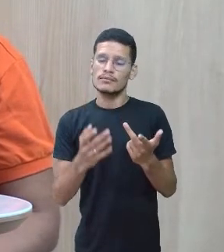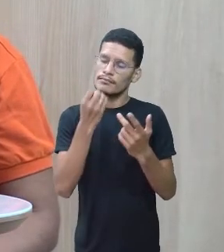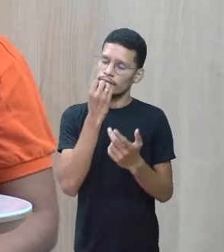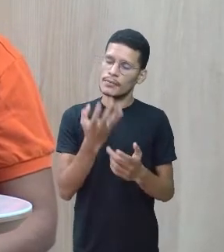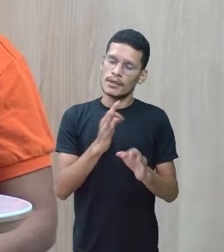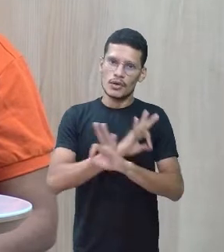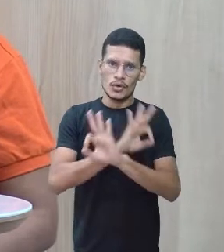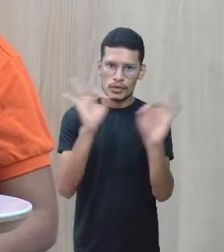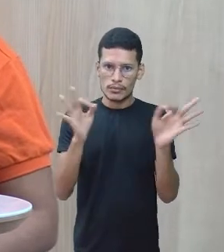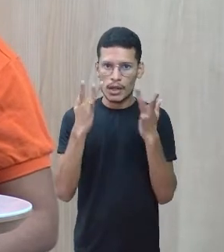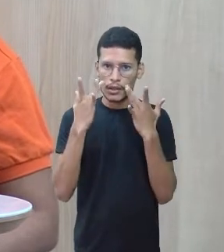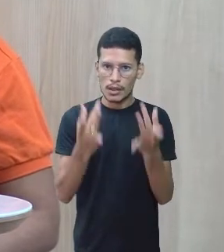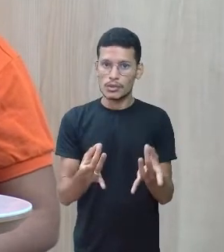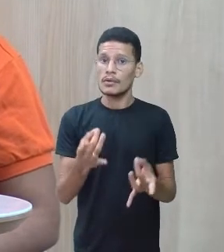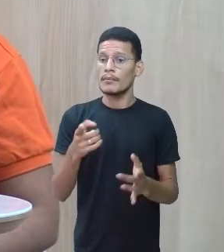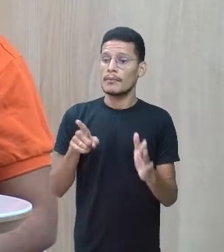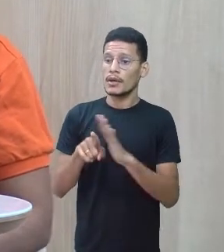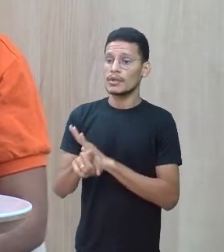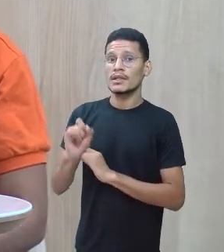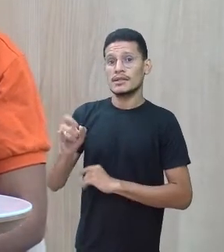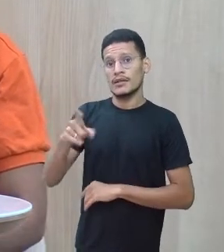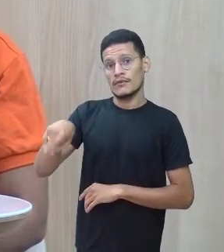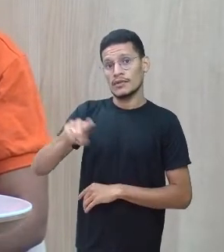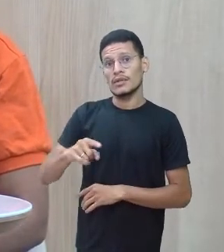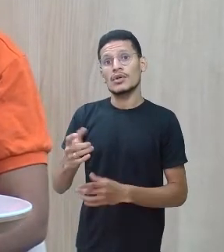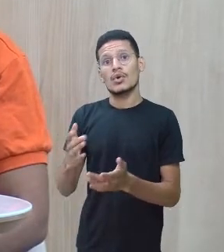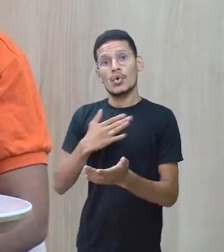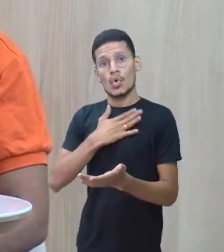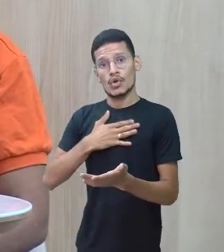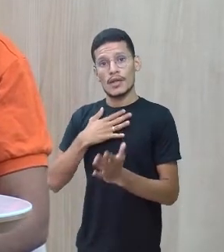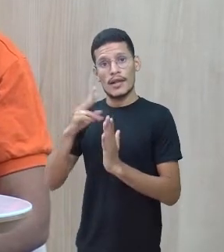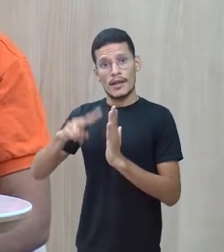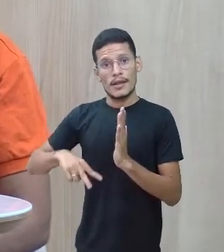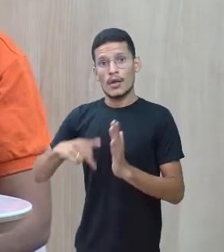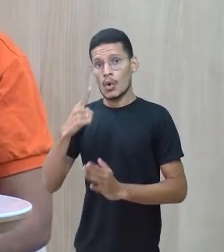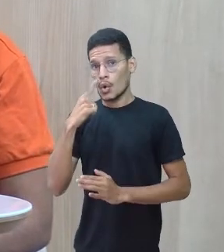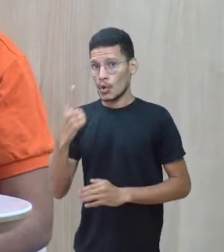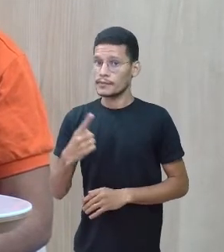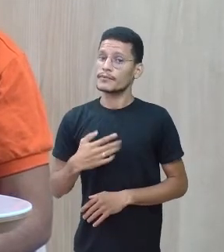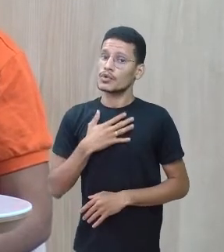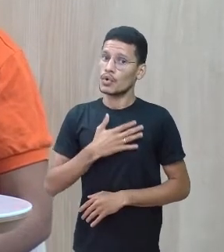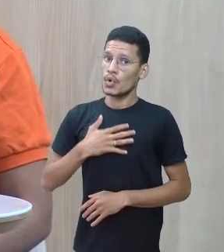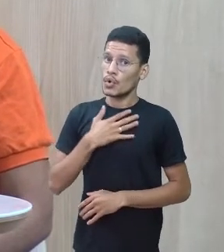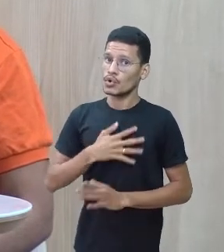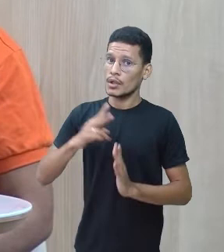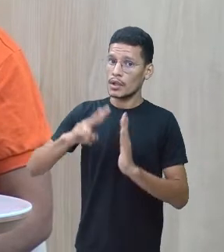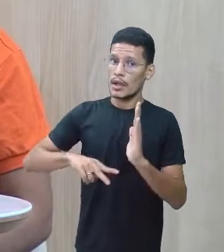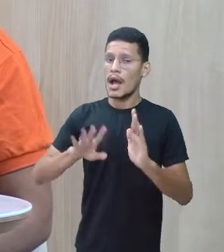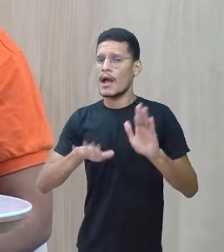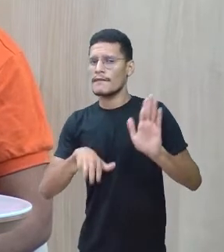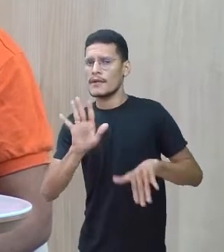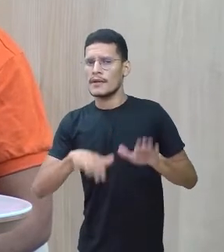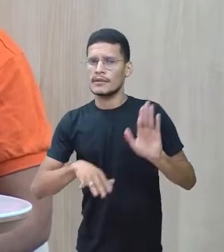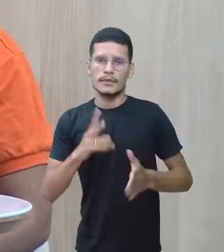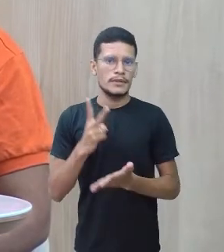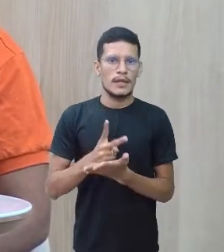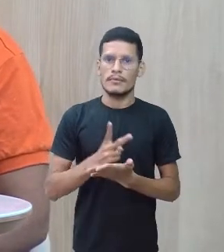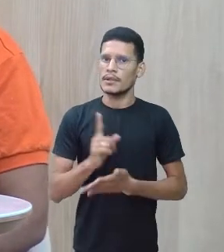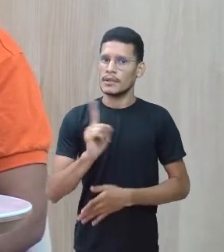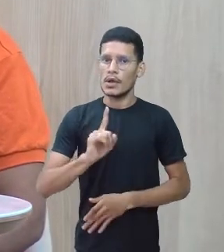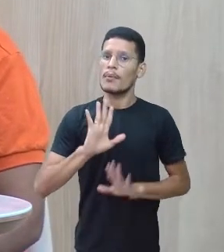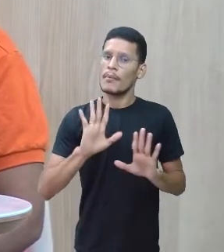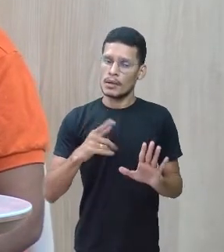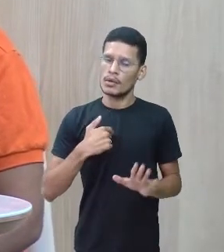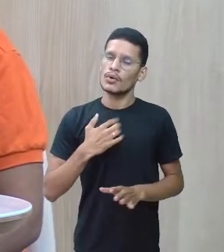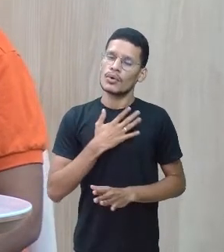atentos. Eu perguntei quem é que gostava de ler, se tinha alguém que gostava de ler. Eles disseram assim, ó, eu gosto de ler às vezes sim, viu? Não é sempre não, mas às vezes